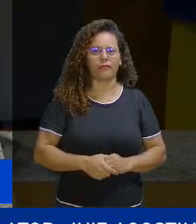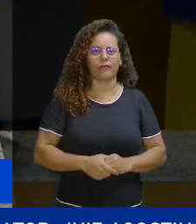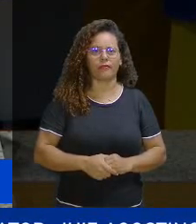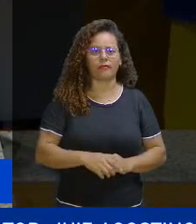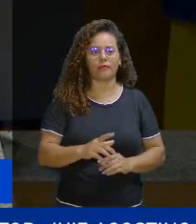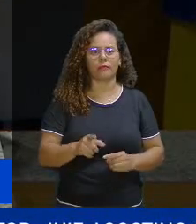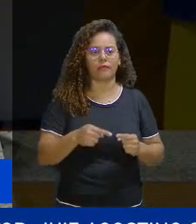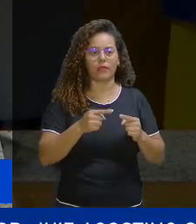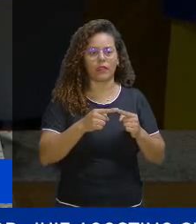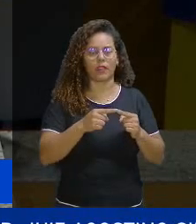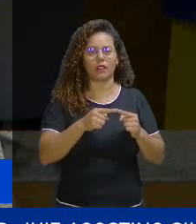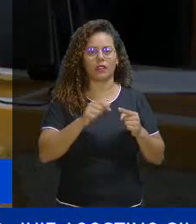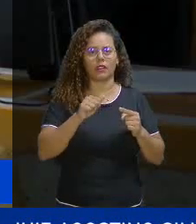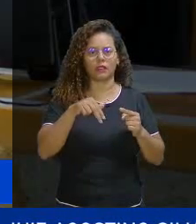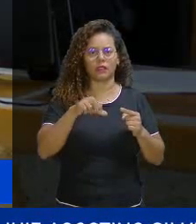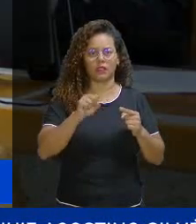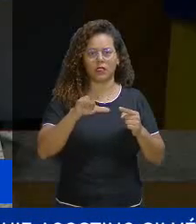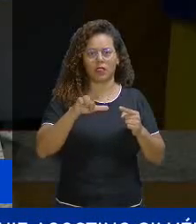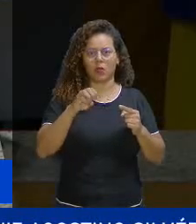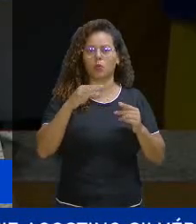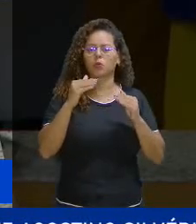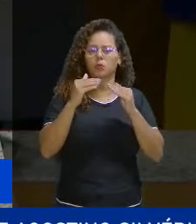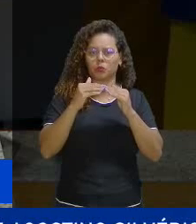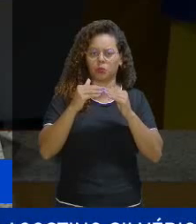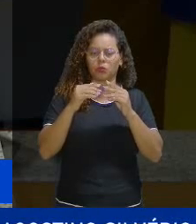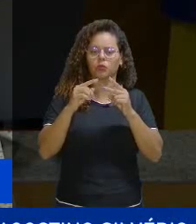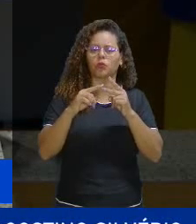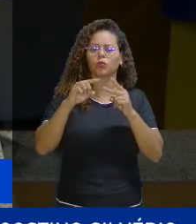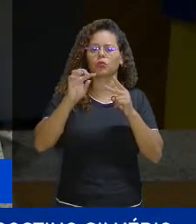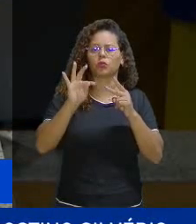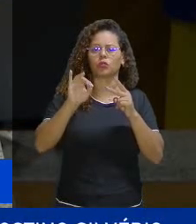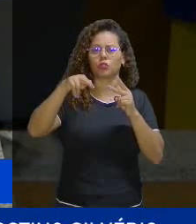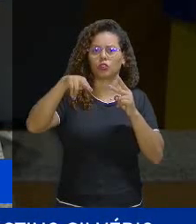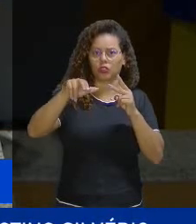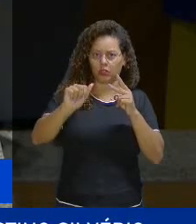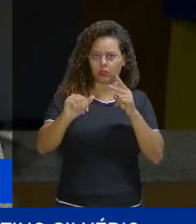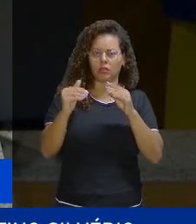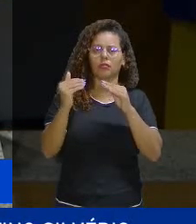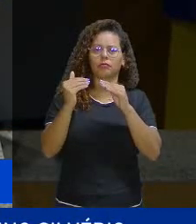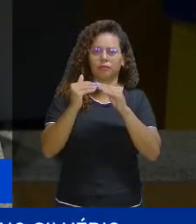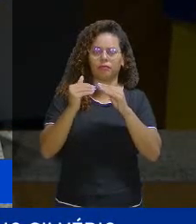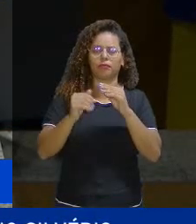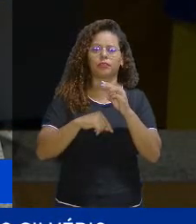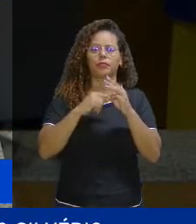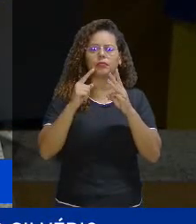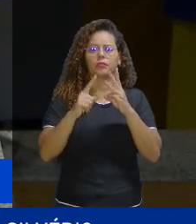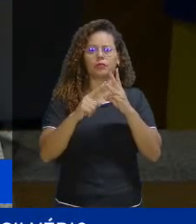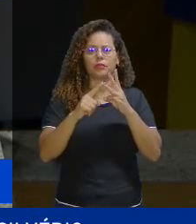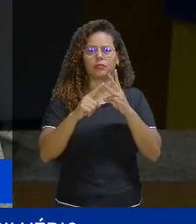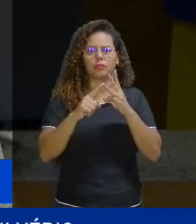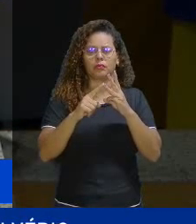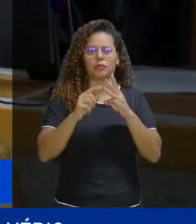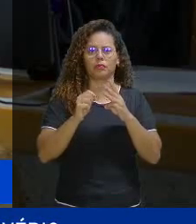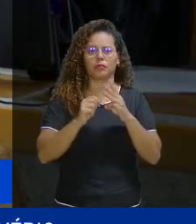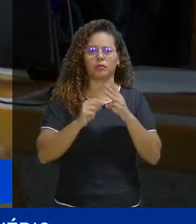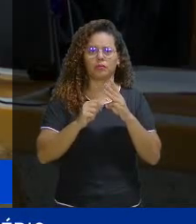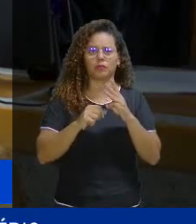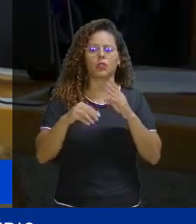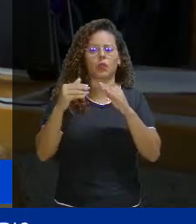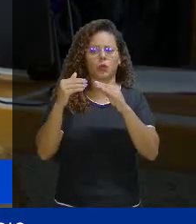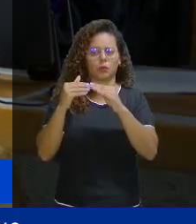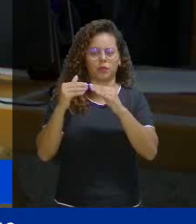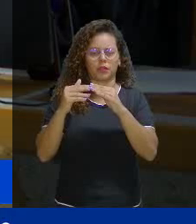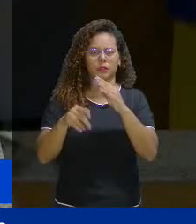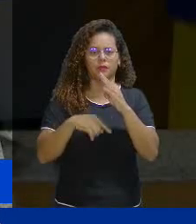Anselmo Gonçalves? Acompanho o relator. Juíza Tina Souza? Com o relator, presidente. Juiz Normande Eu Souza? também